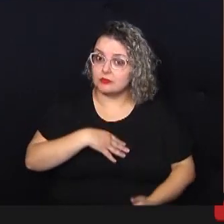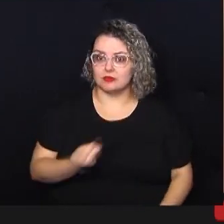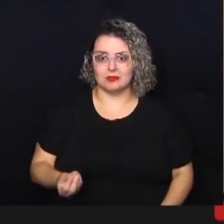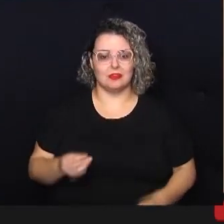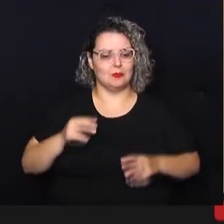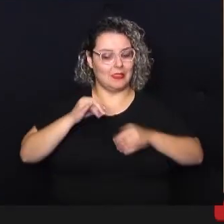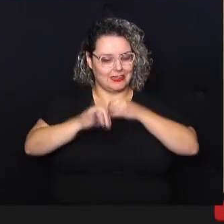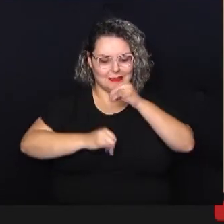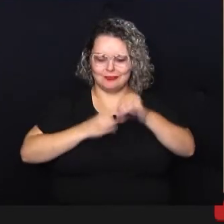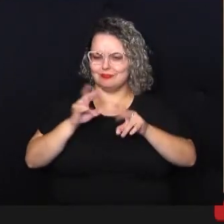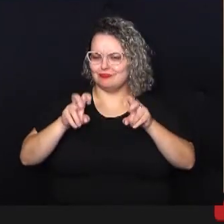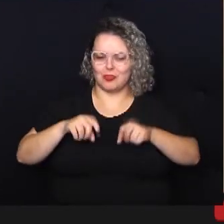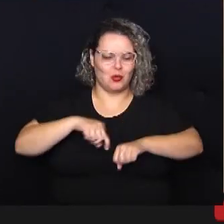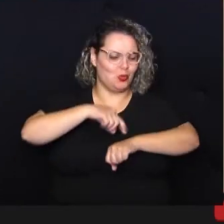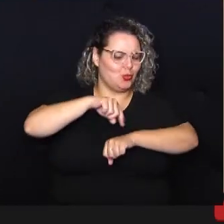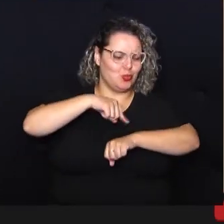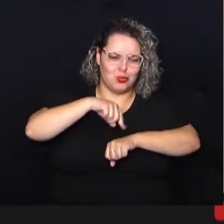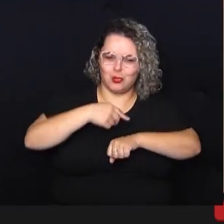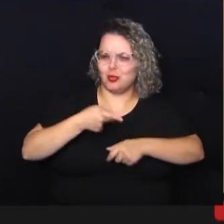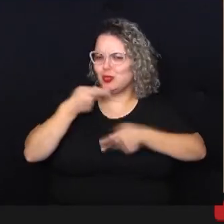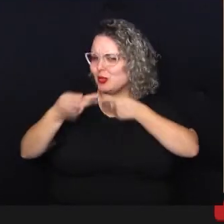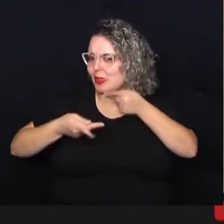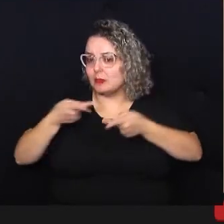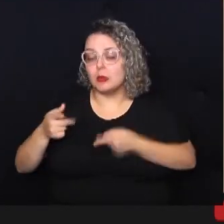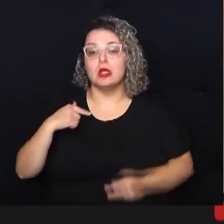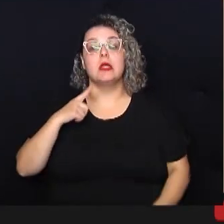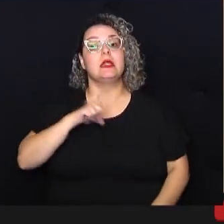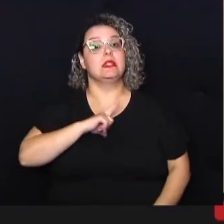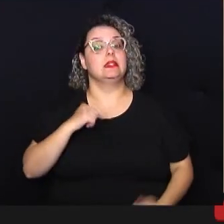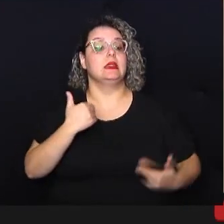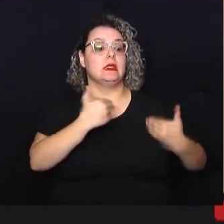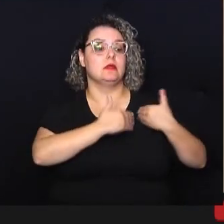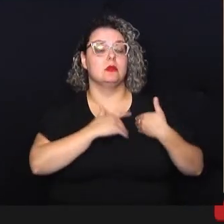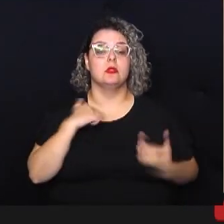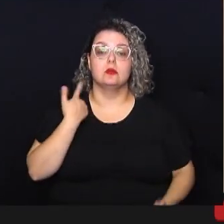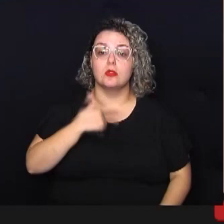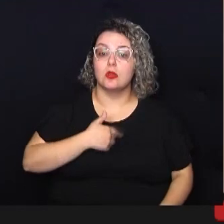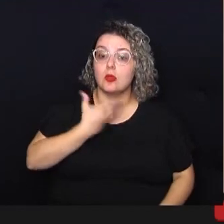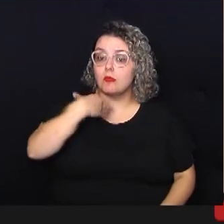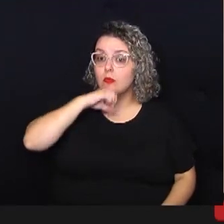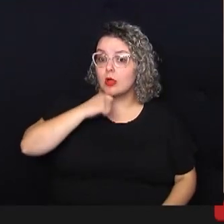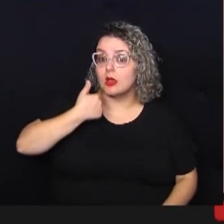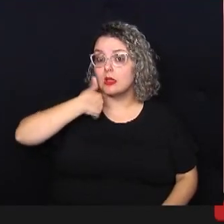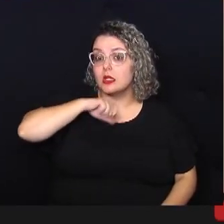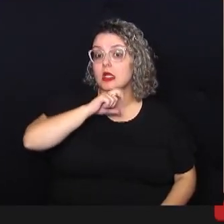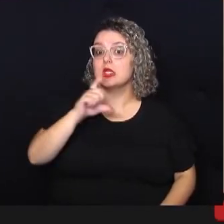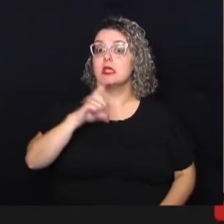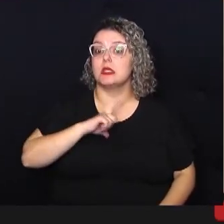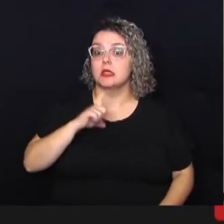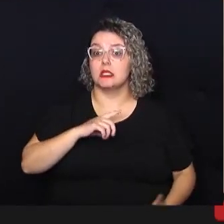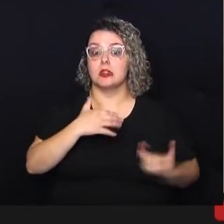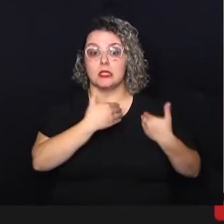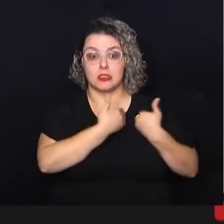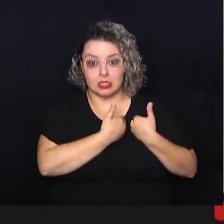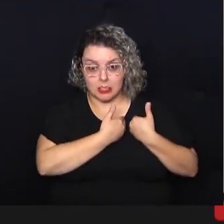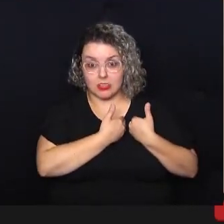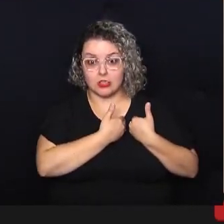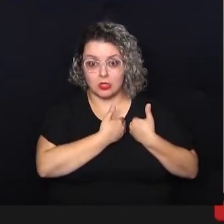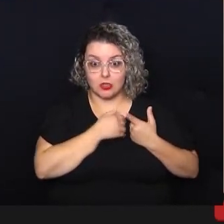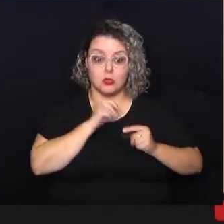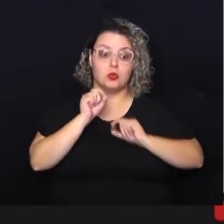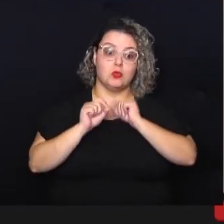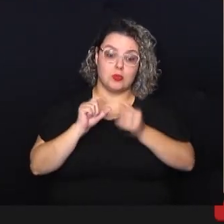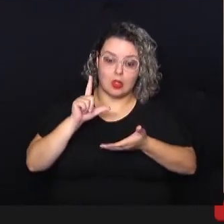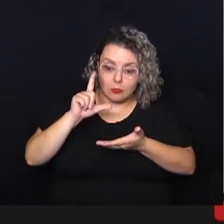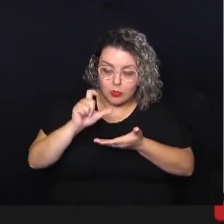porque ela tem a nossa responsabilidade enquanto pai, e ela tem a responsabilidade, né, do que a gente posta enquanto